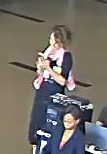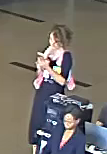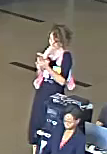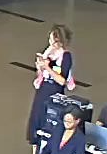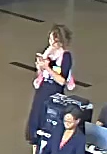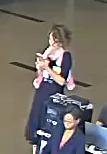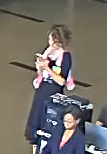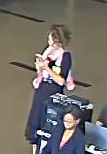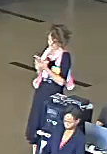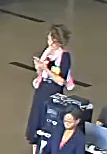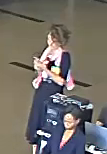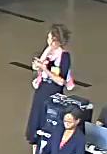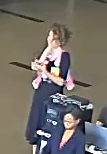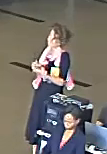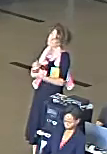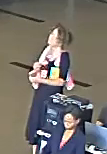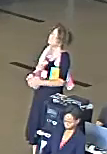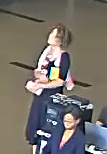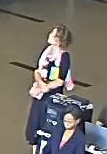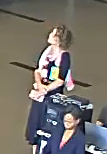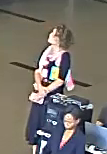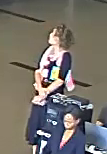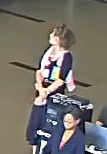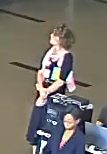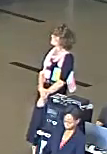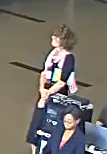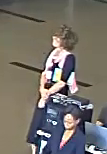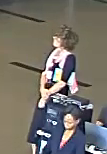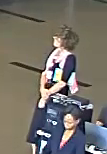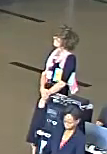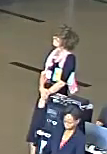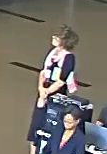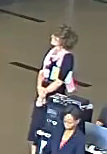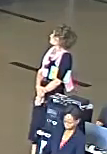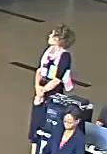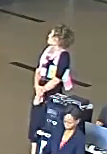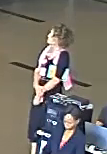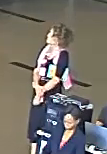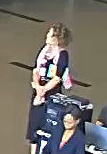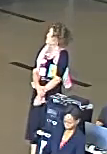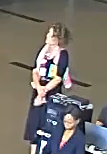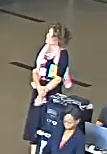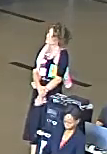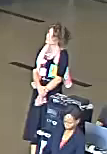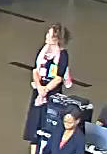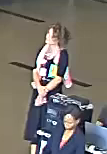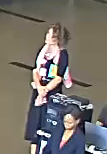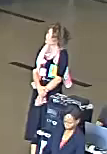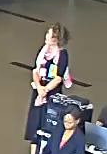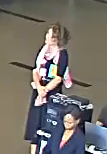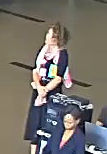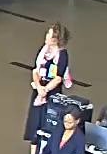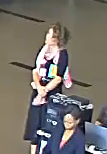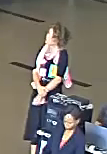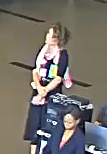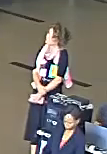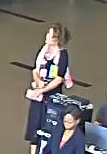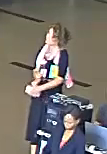lei muito bem feita muito bem feita desculpa mas que precisa ser Dev e eu tô aqui muito mais para ouvir para